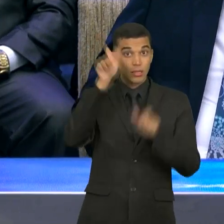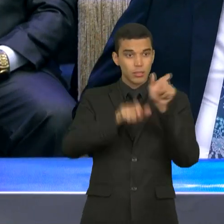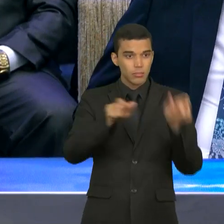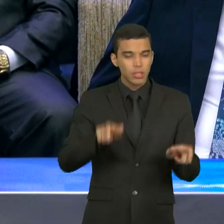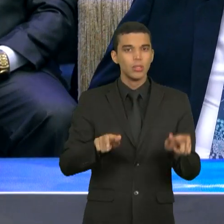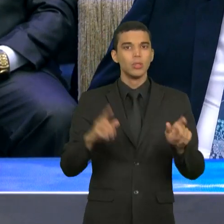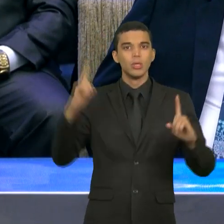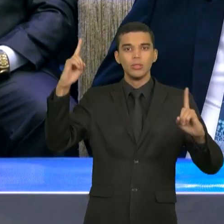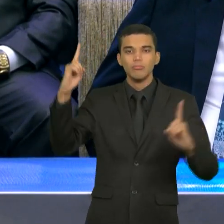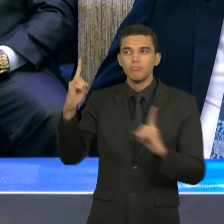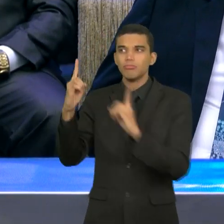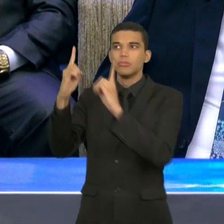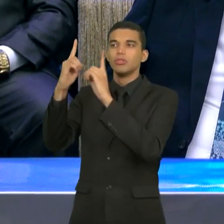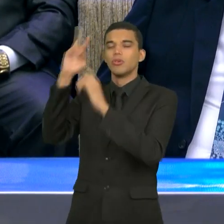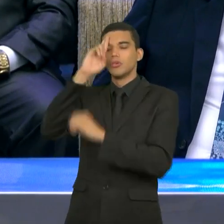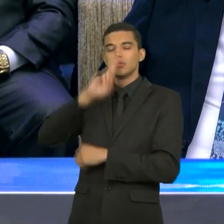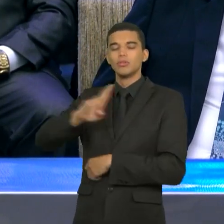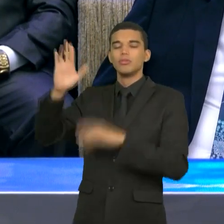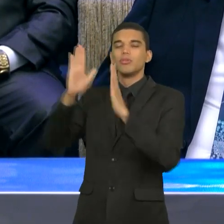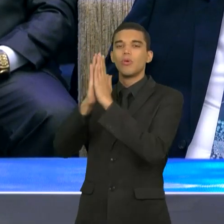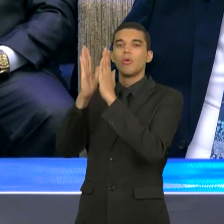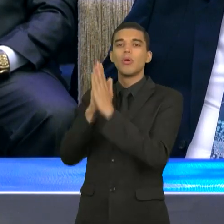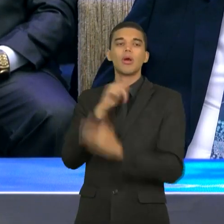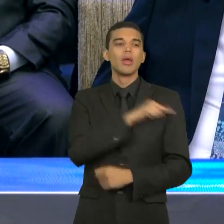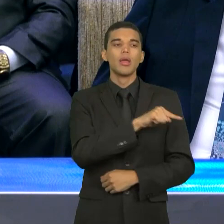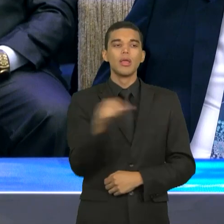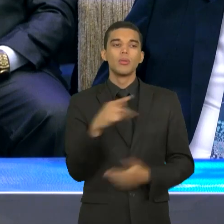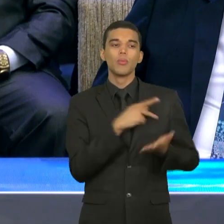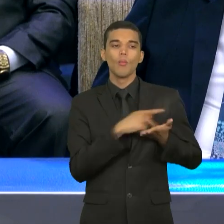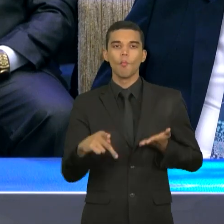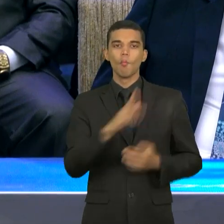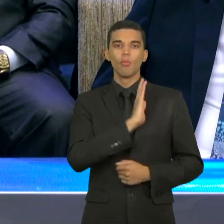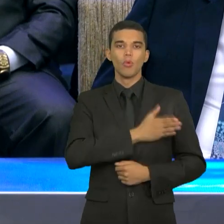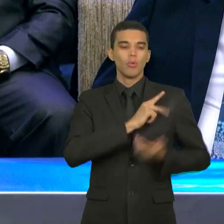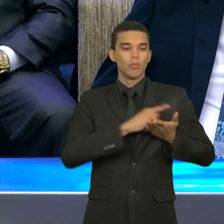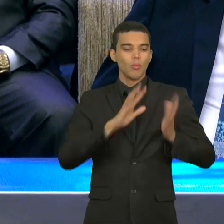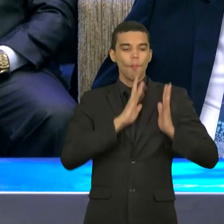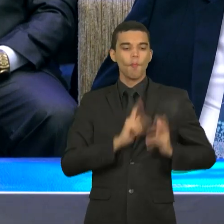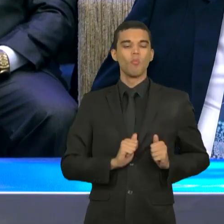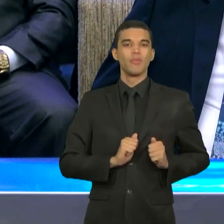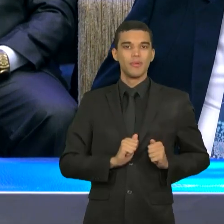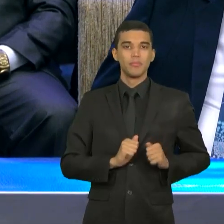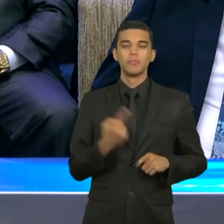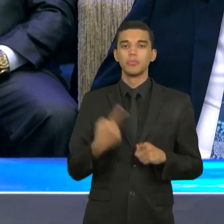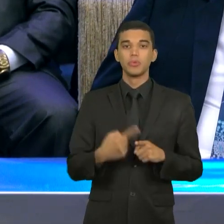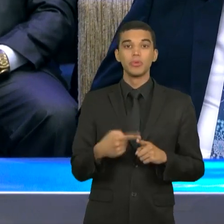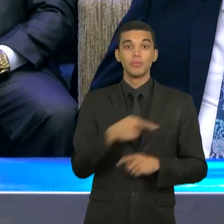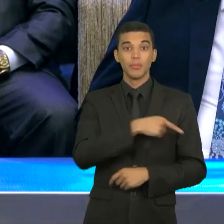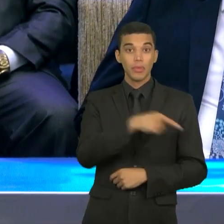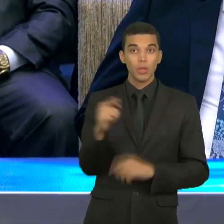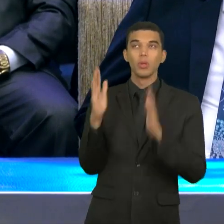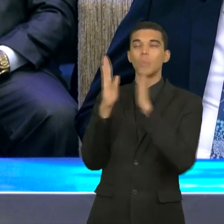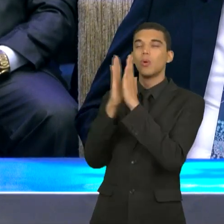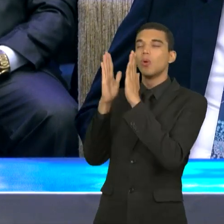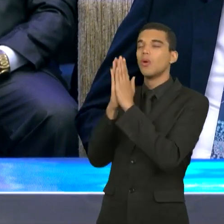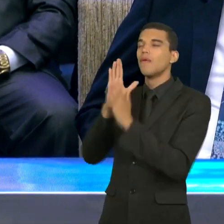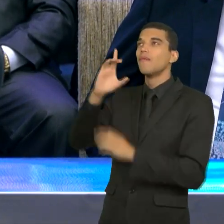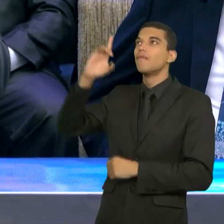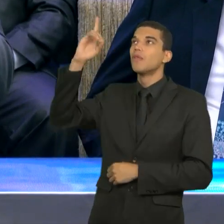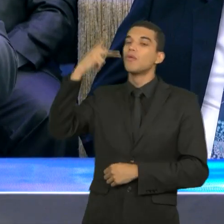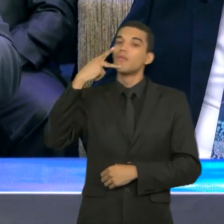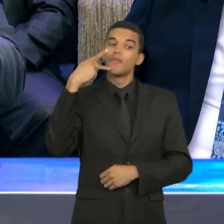aqueles que sobem no alto Monte no Santo Monte do senhor são aqueles que falam com Deus e ouvem a voz de Deus